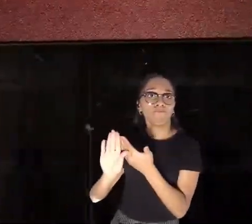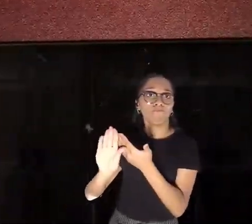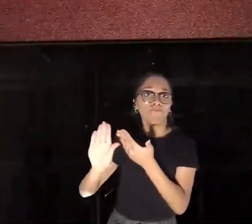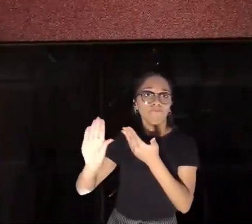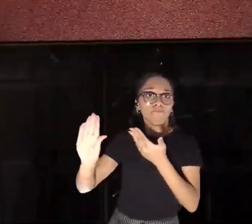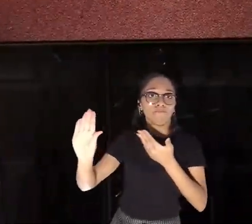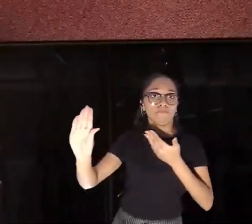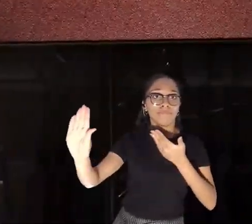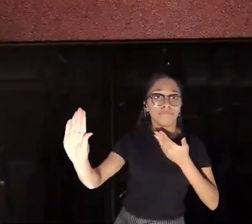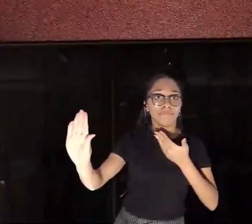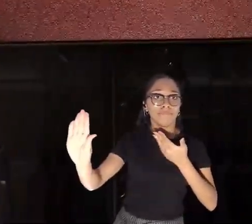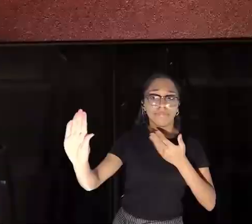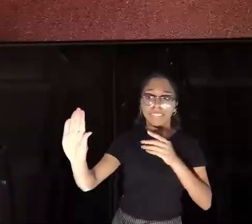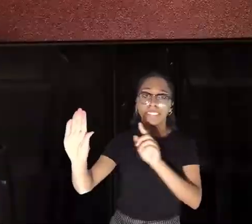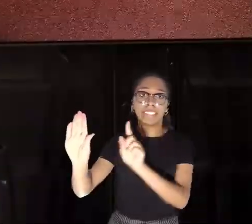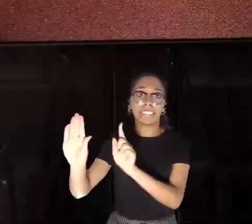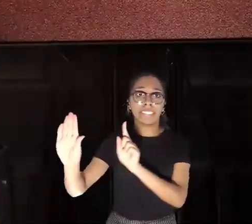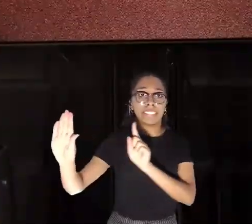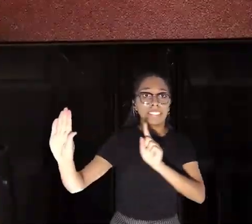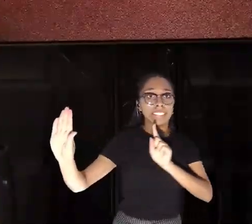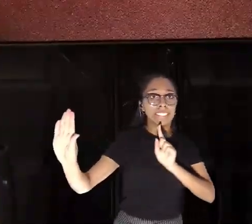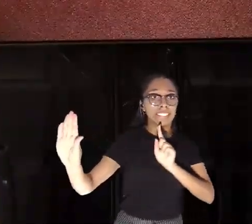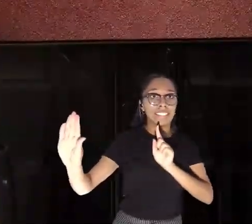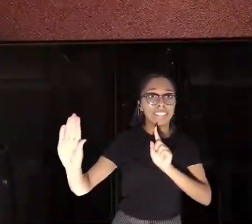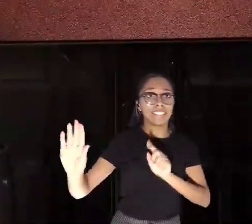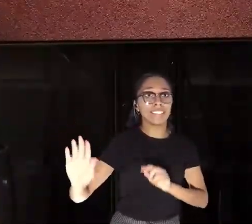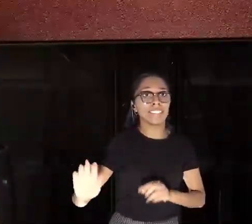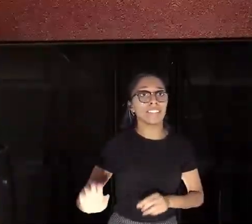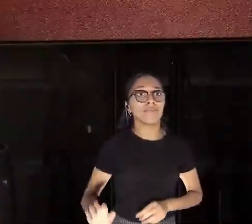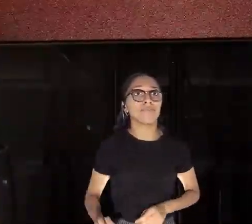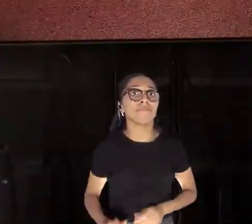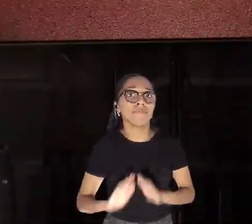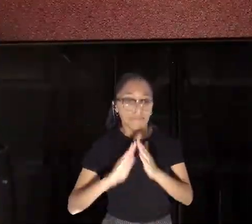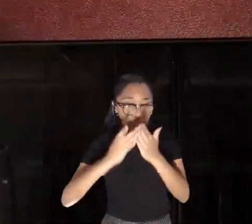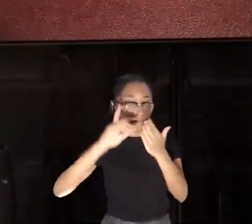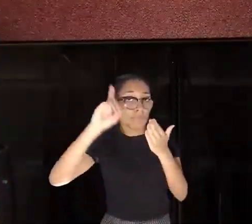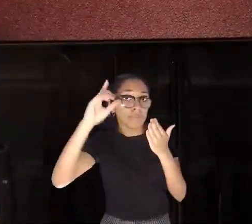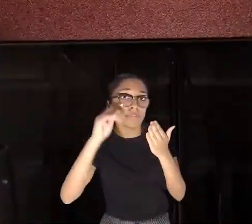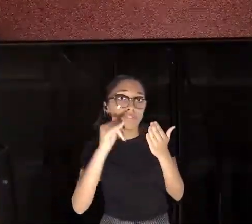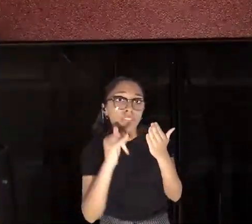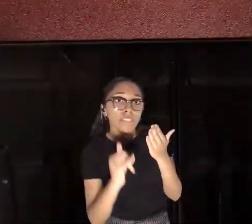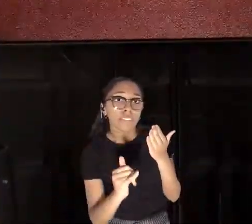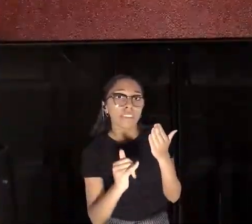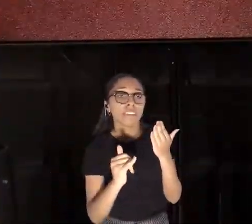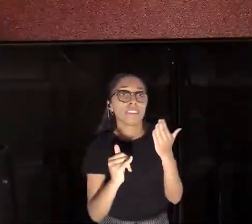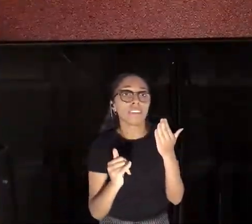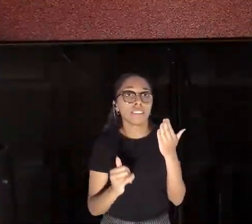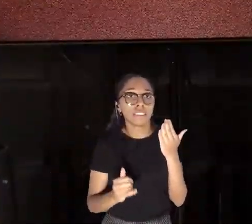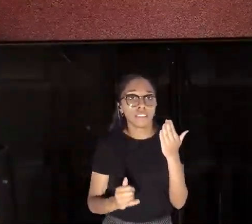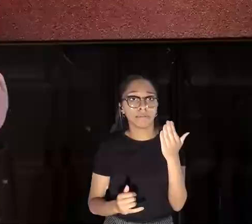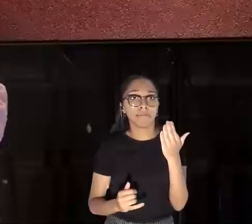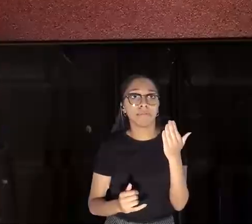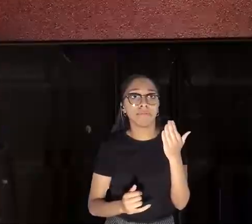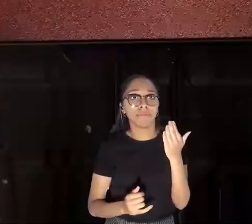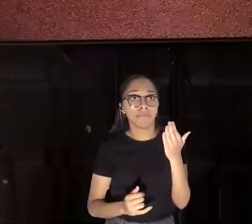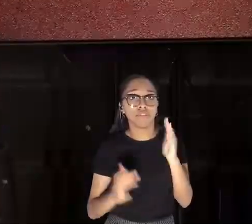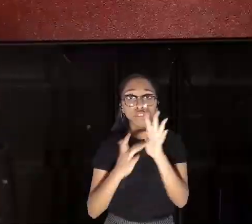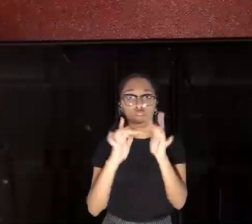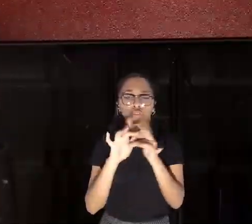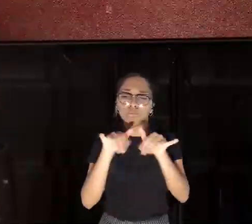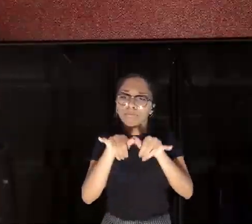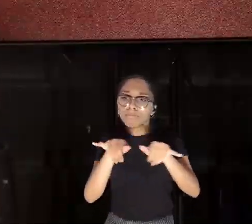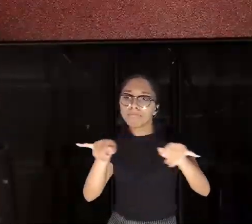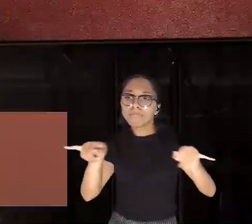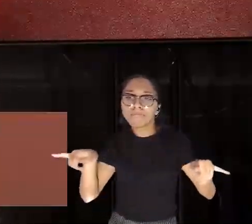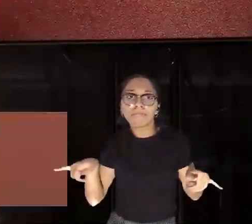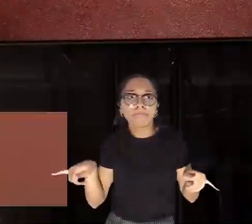Em João, capítulo 16, versículo 7, a Bíblia diz: mas eu lhes afirmo que é para o bem de vocês que eu vou. Se